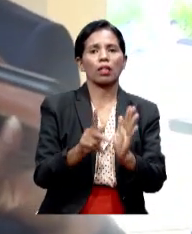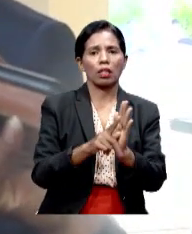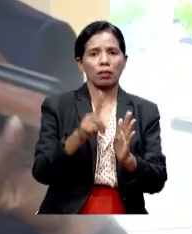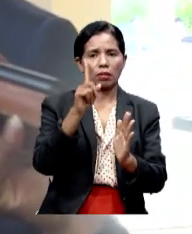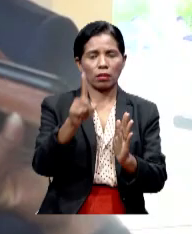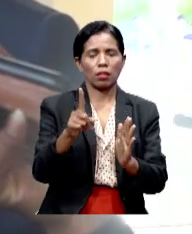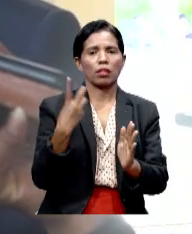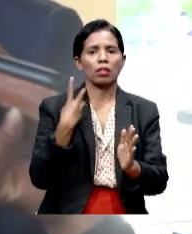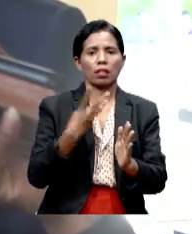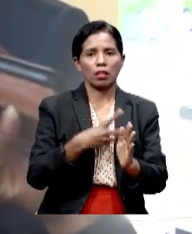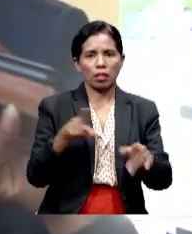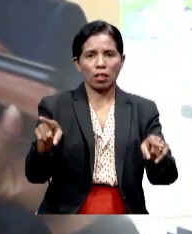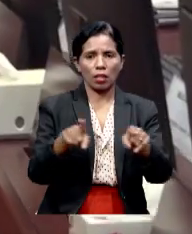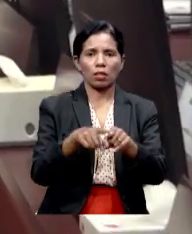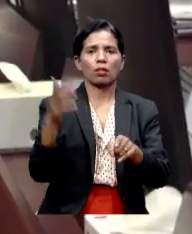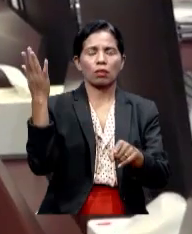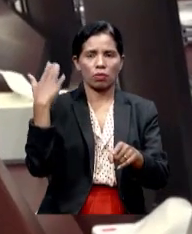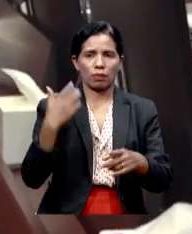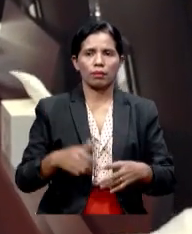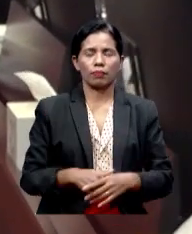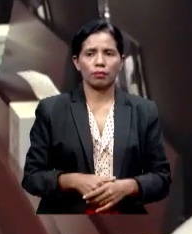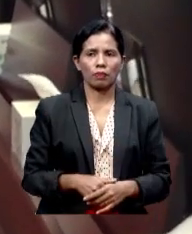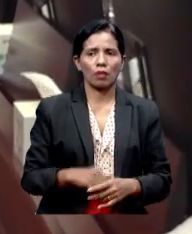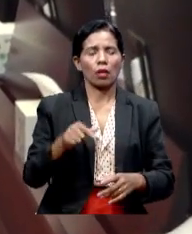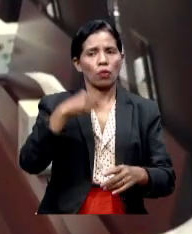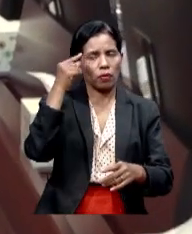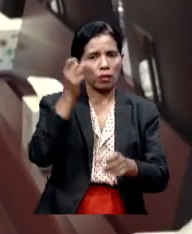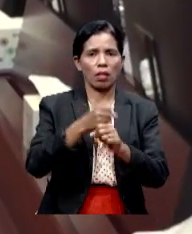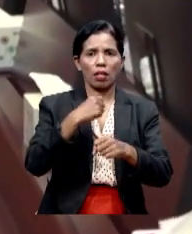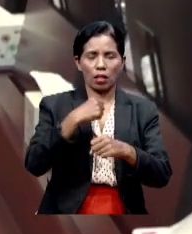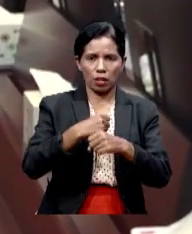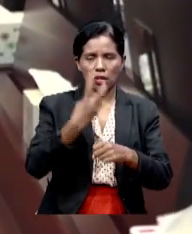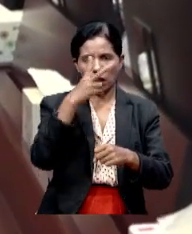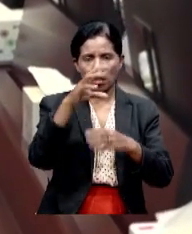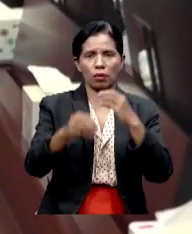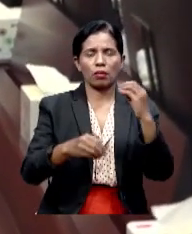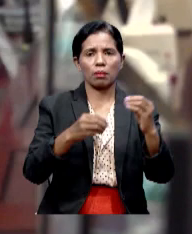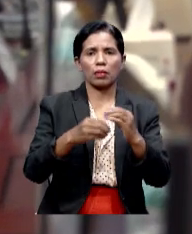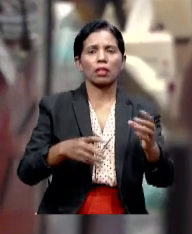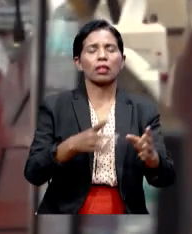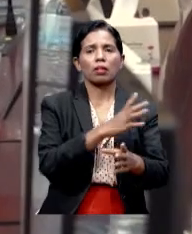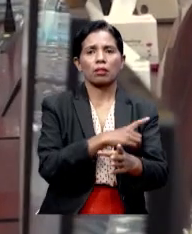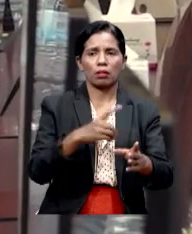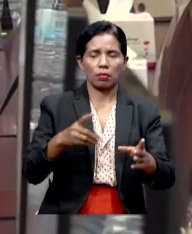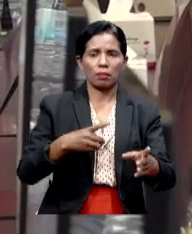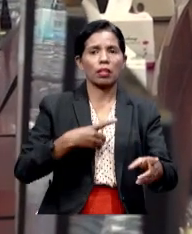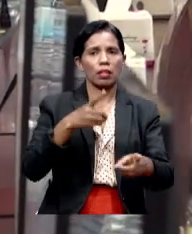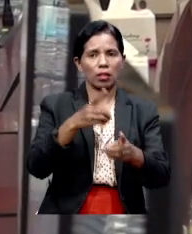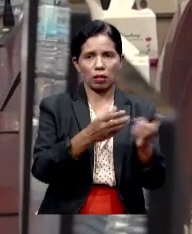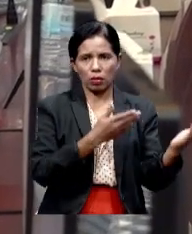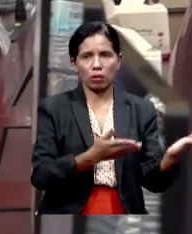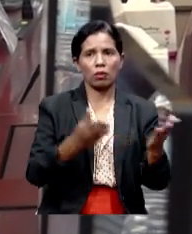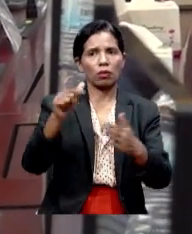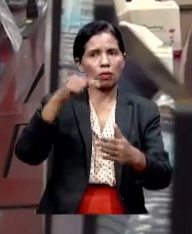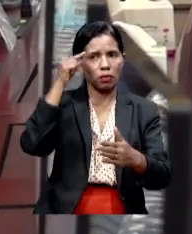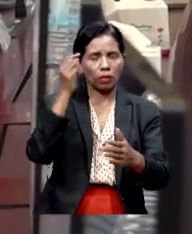ba normal hanesang ulu. Além de, né, o governo mostrou alteração da taxa de direito de importação, nebe antes no governo